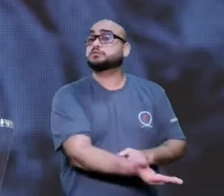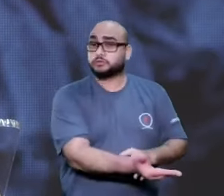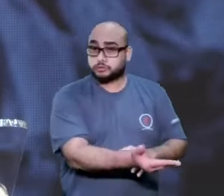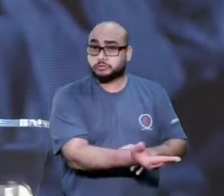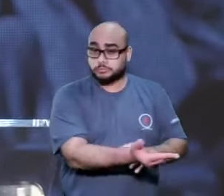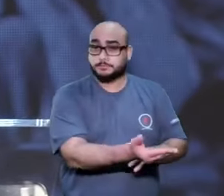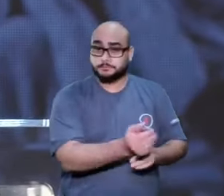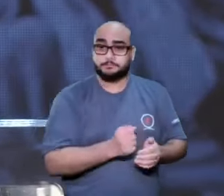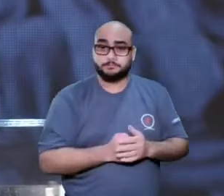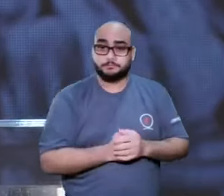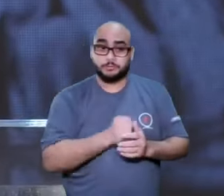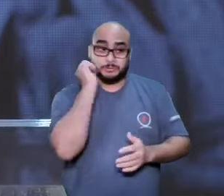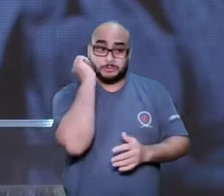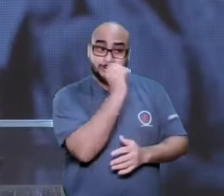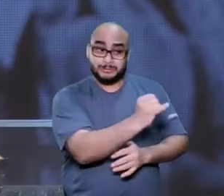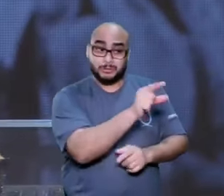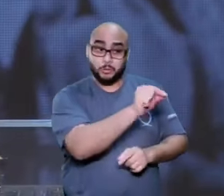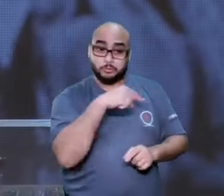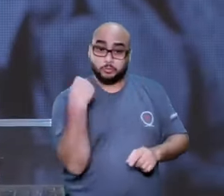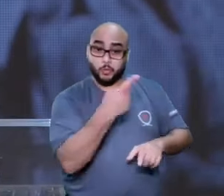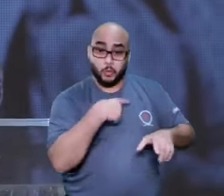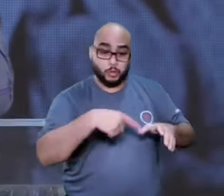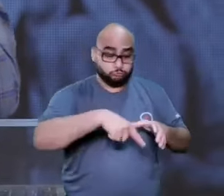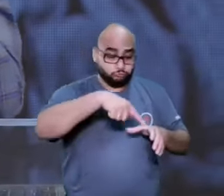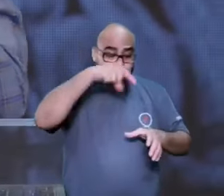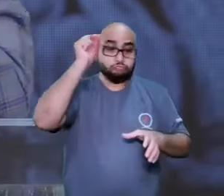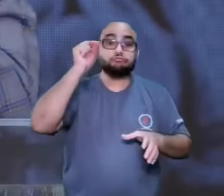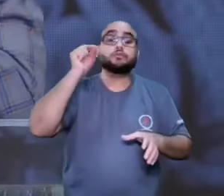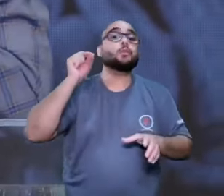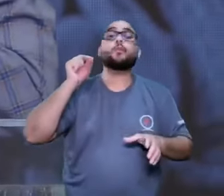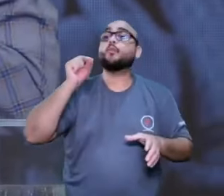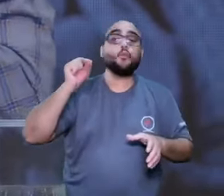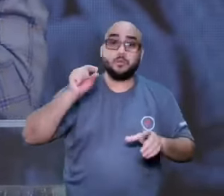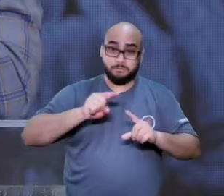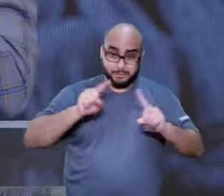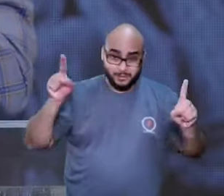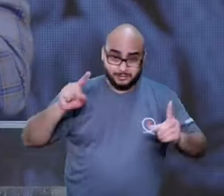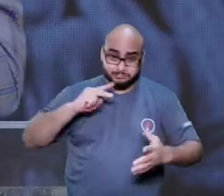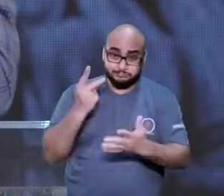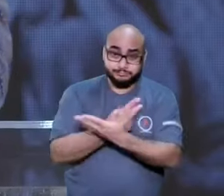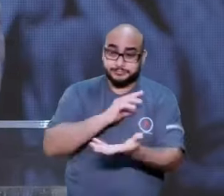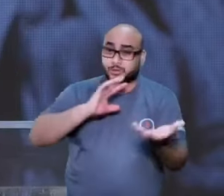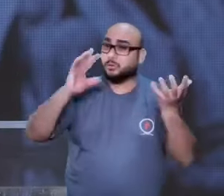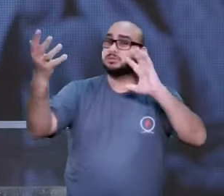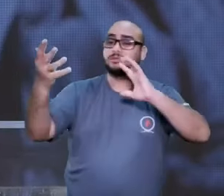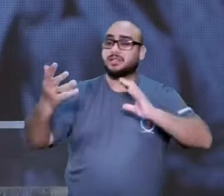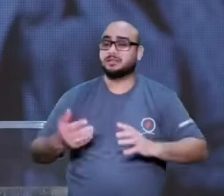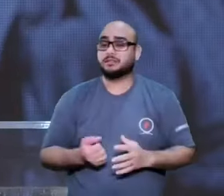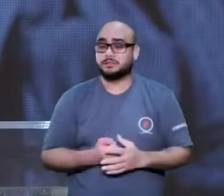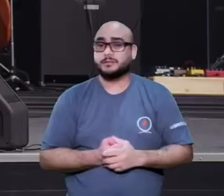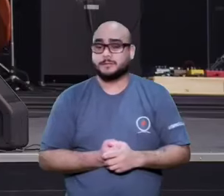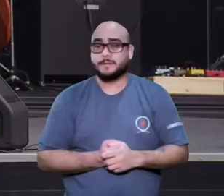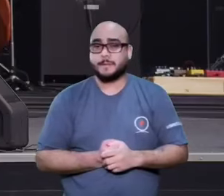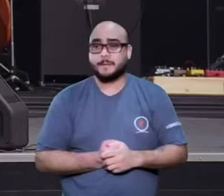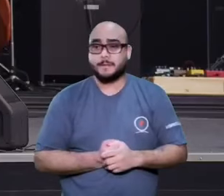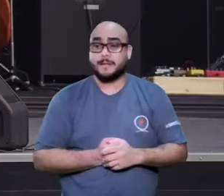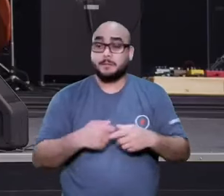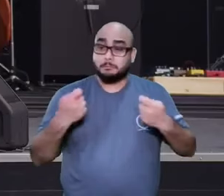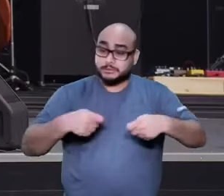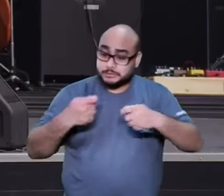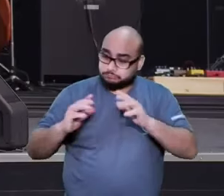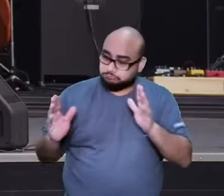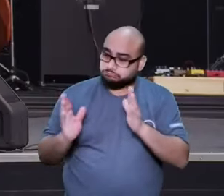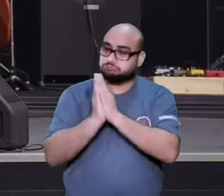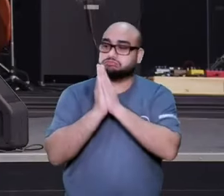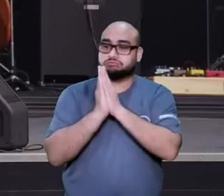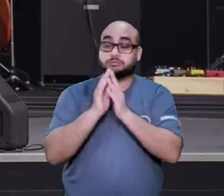se a gente optar chega na nossa vida e a gente tem que enfrentar